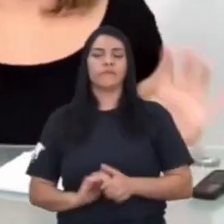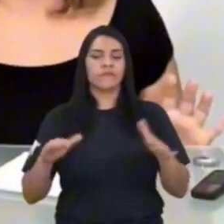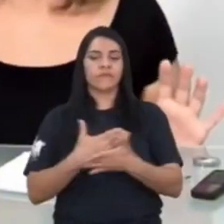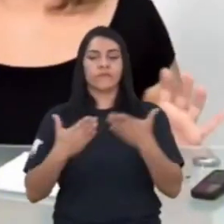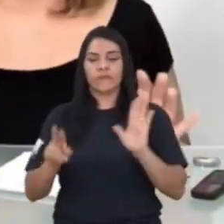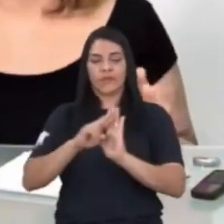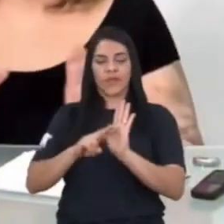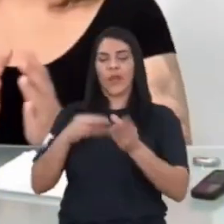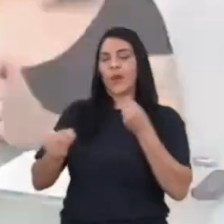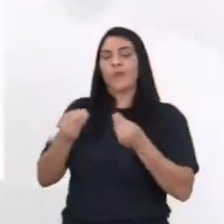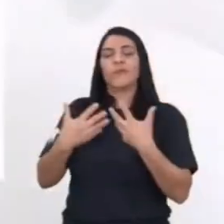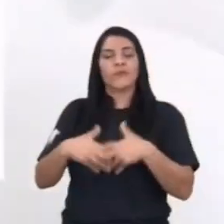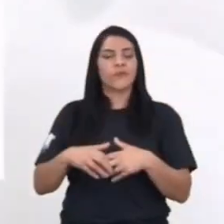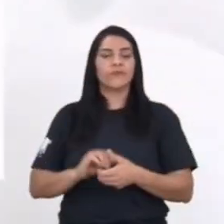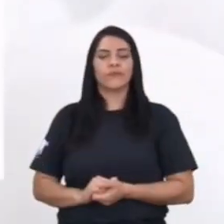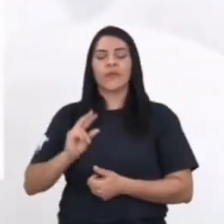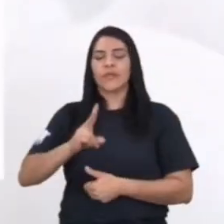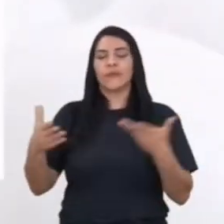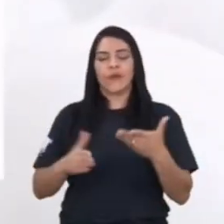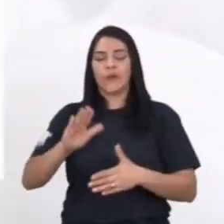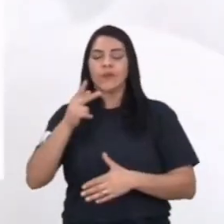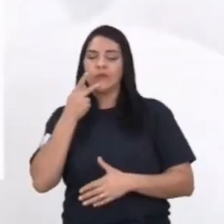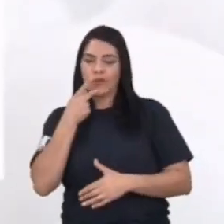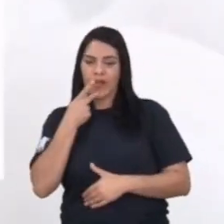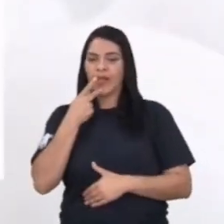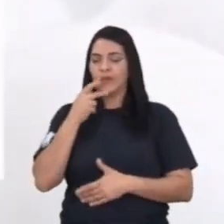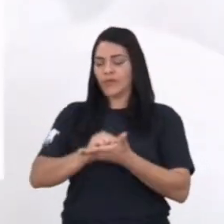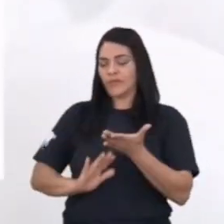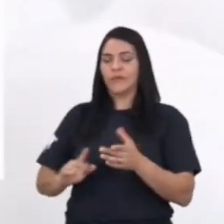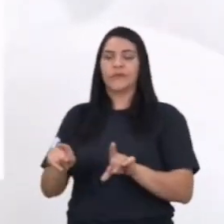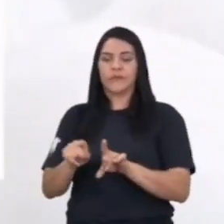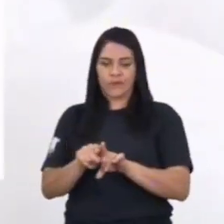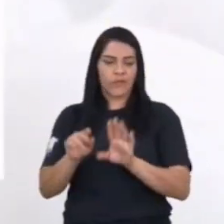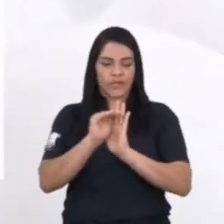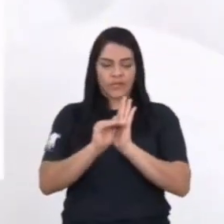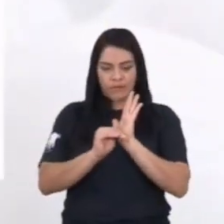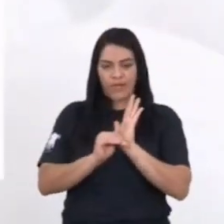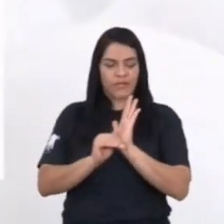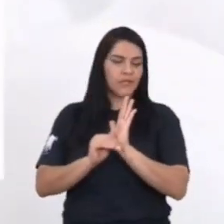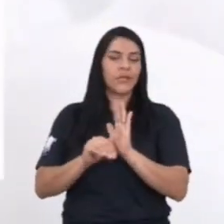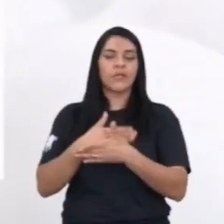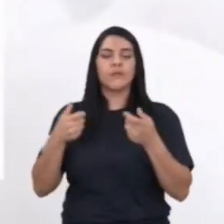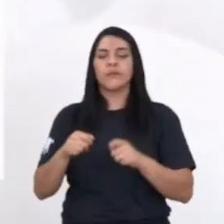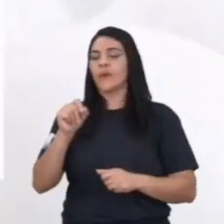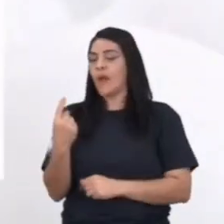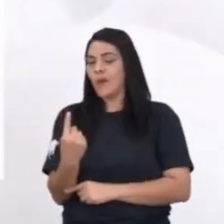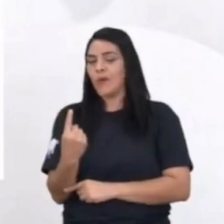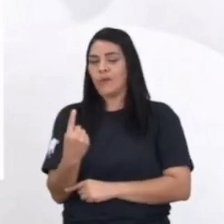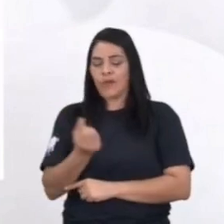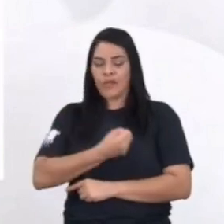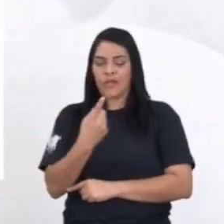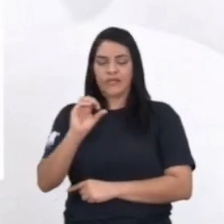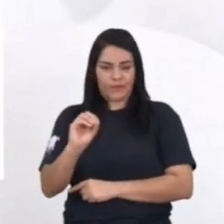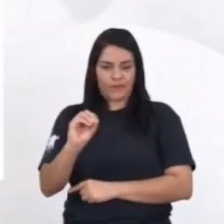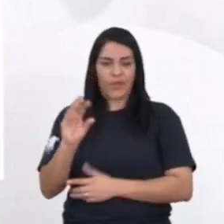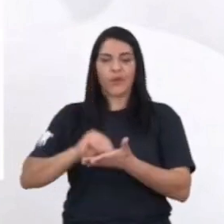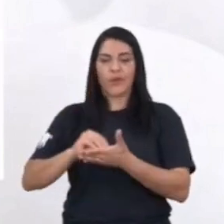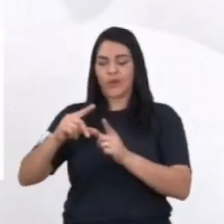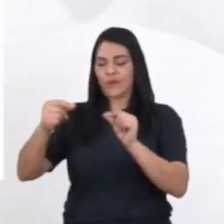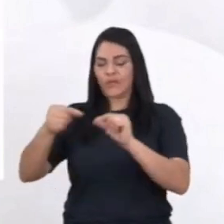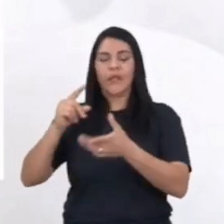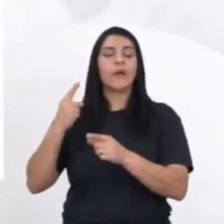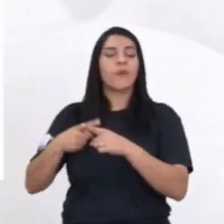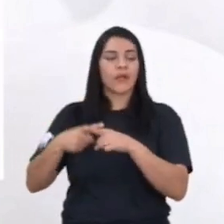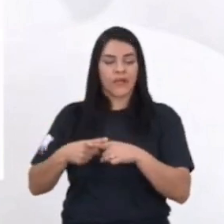vamos às regras. Como que funciona? Sempre agora, quando eu estiver falando das questões, né, das tarefas, eu preciso que a gente considere que uma questão vale 10 pontos. Coloquei uma estrelinha ali. Por